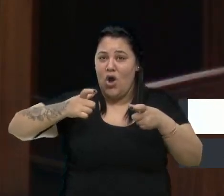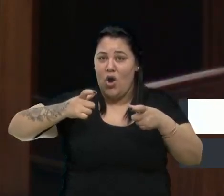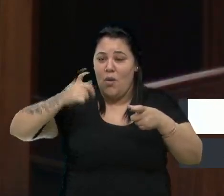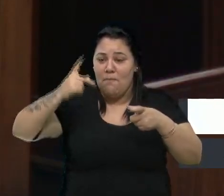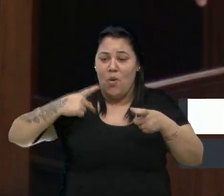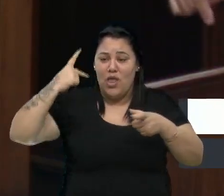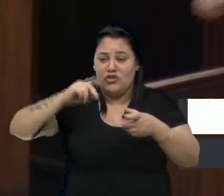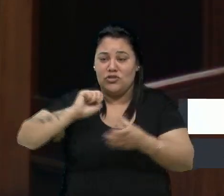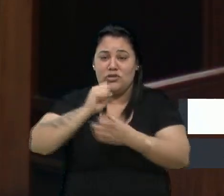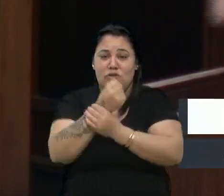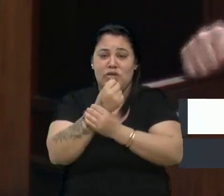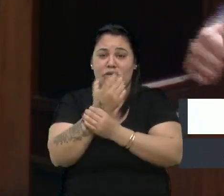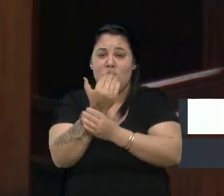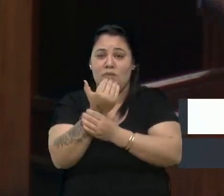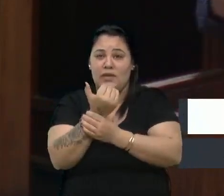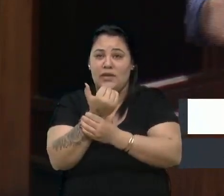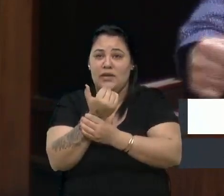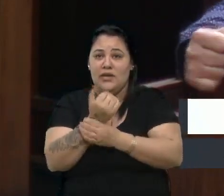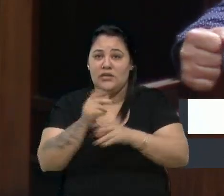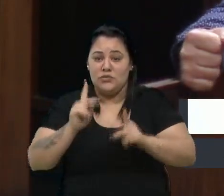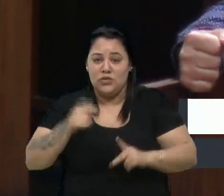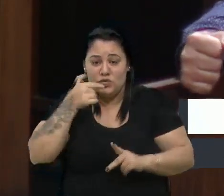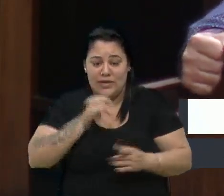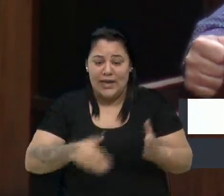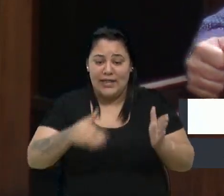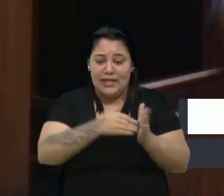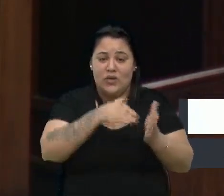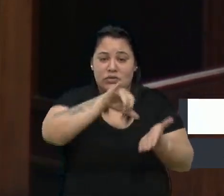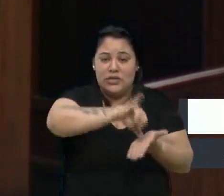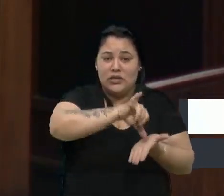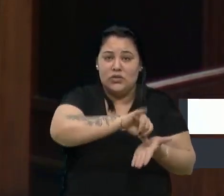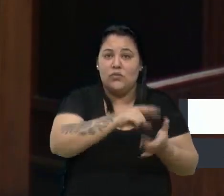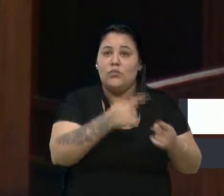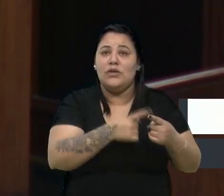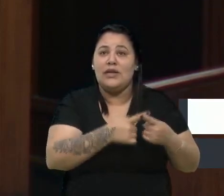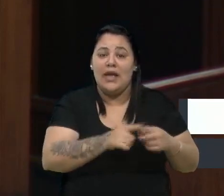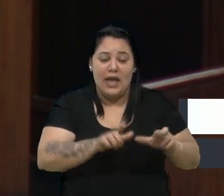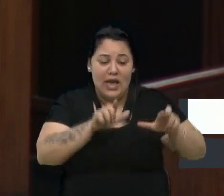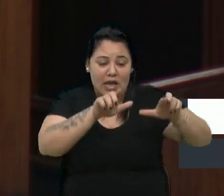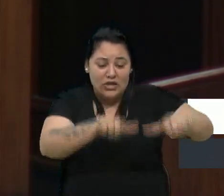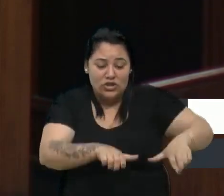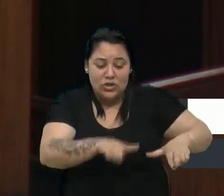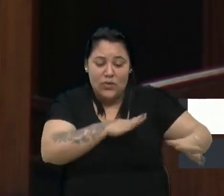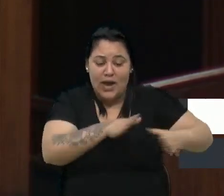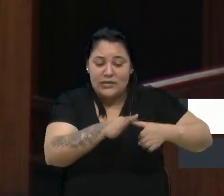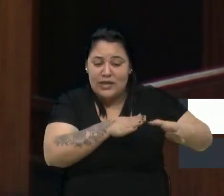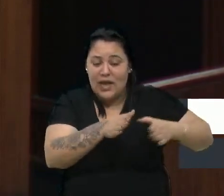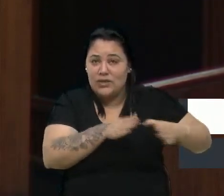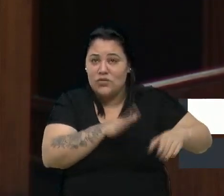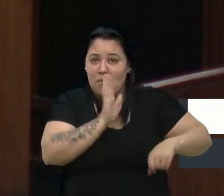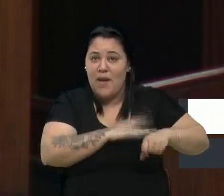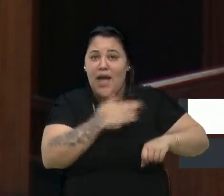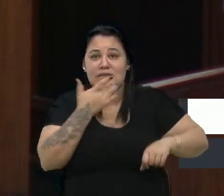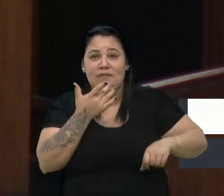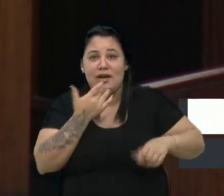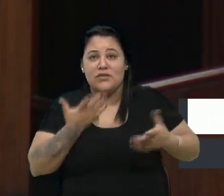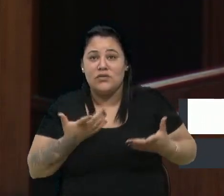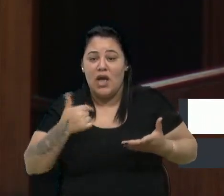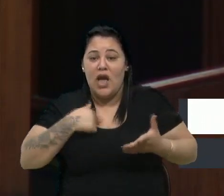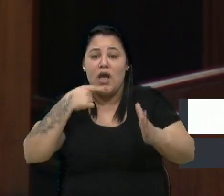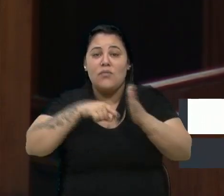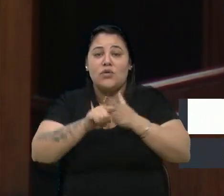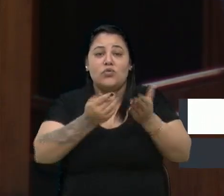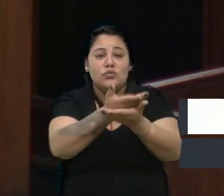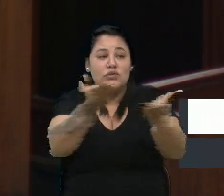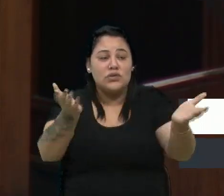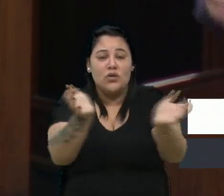povo consegue ir para o centro. E por que ir para o centro? Porque é uma região mais acessível e mais fácil. Daí eu pergunto para os